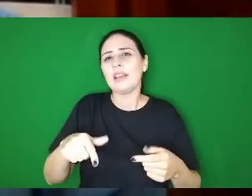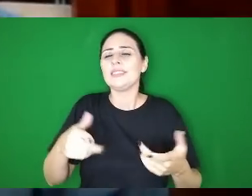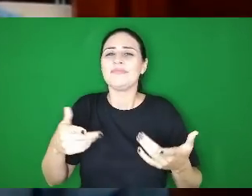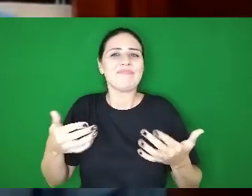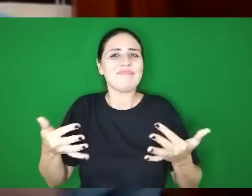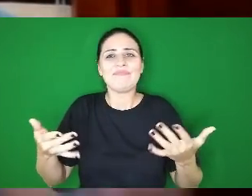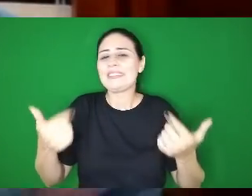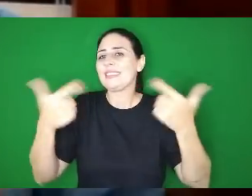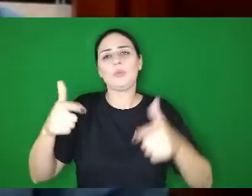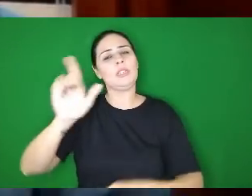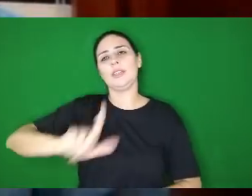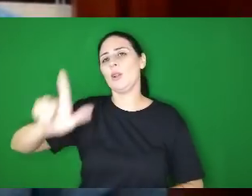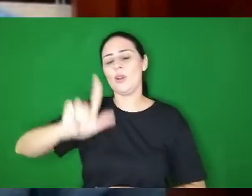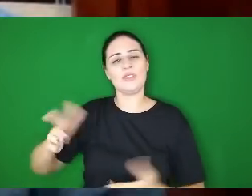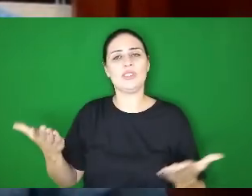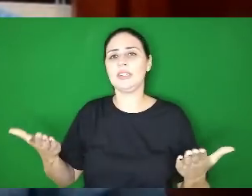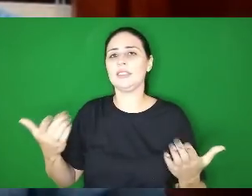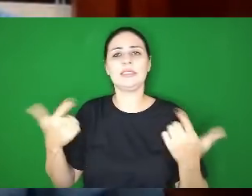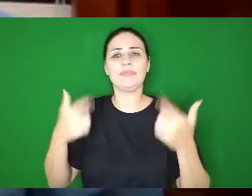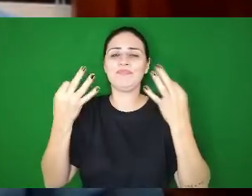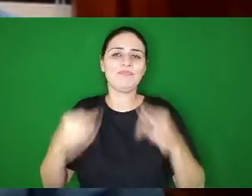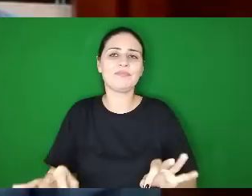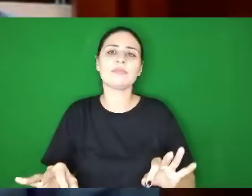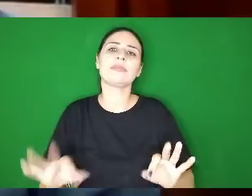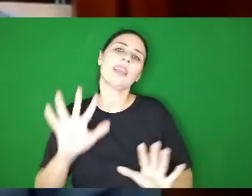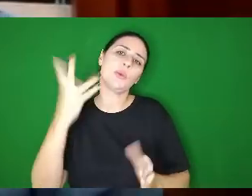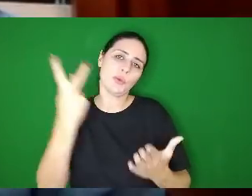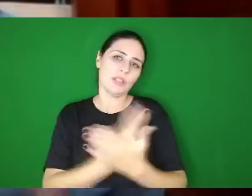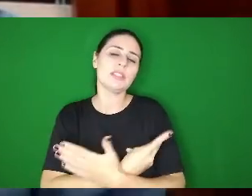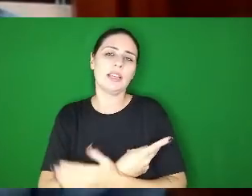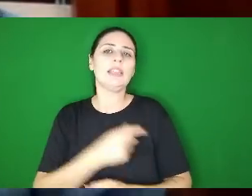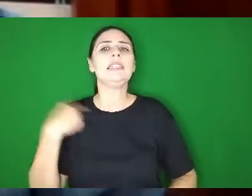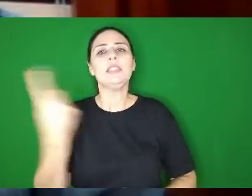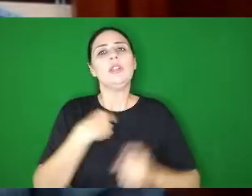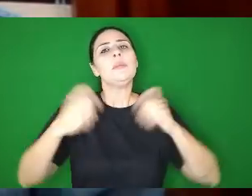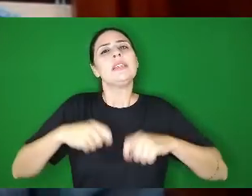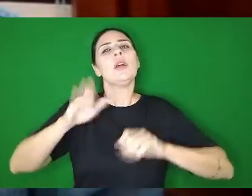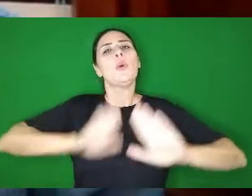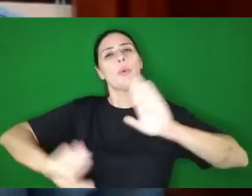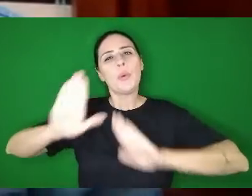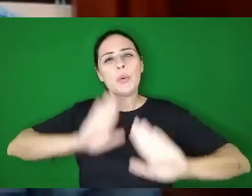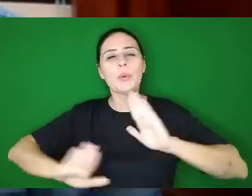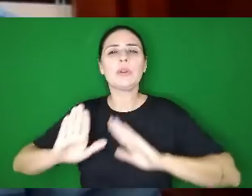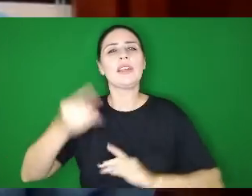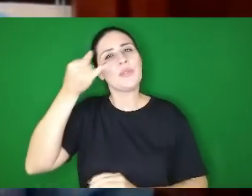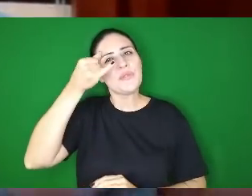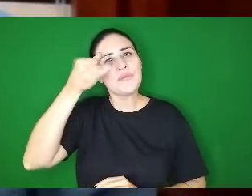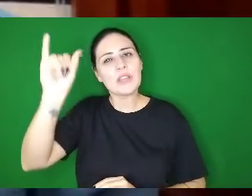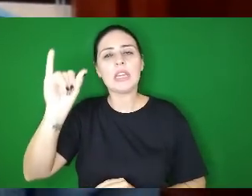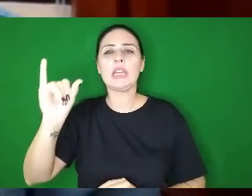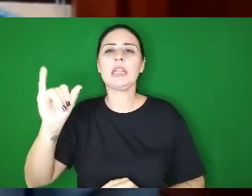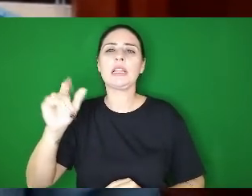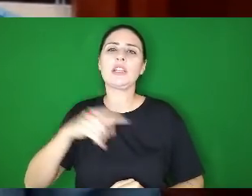não tem nem lógica, né, está acontecendo. Então, assim, a gente tem que tomar o cuidado para isso, para não chegar a um nível de fadiga que a gente começa a